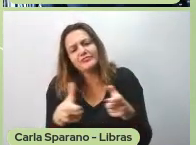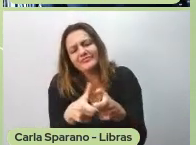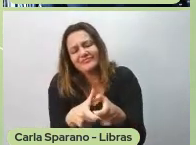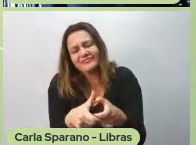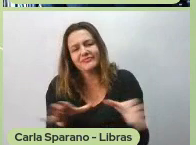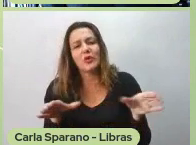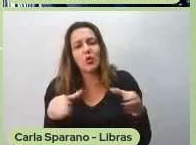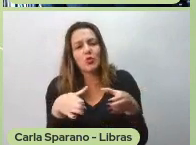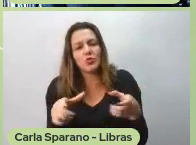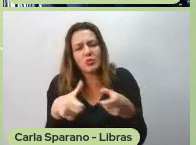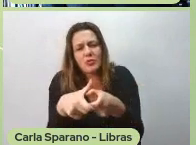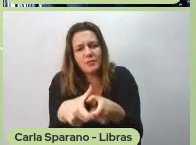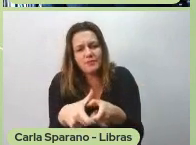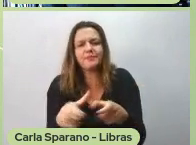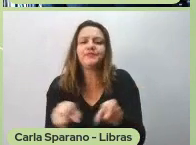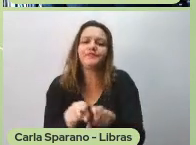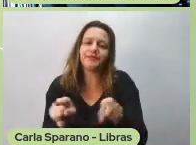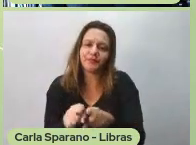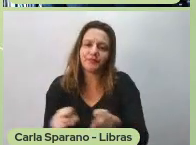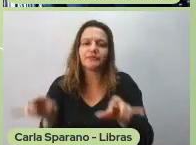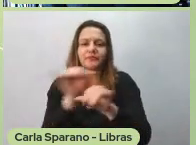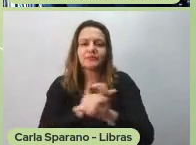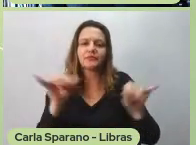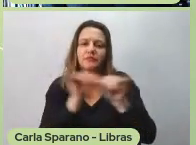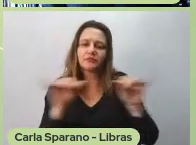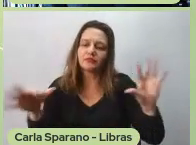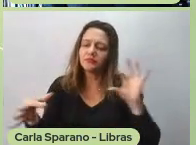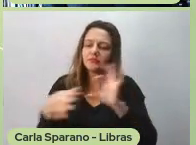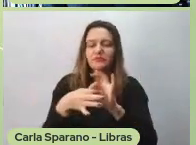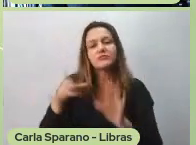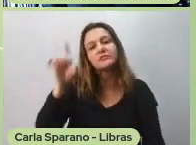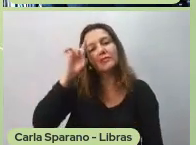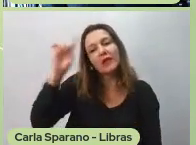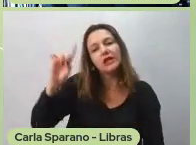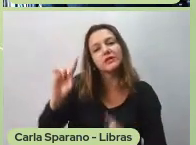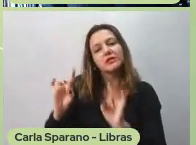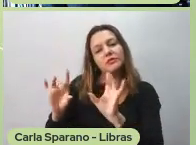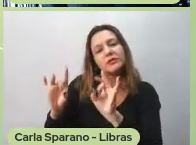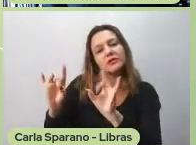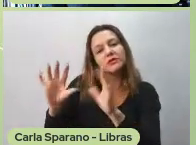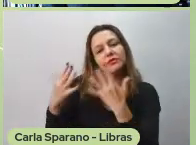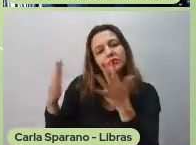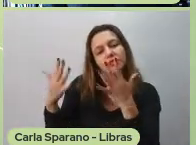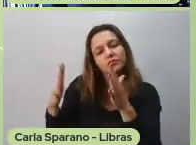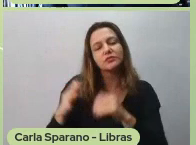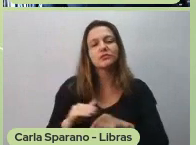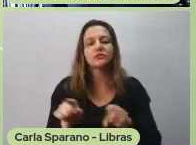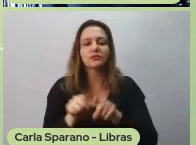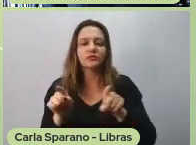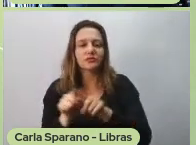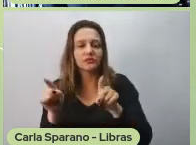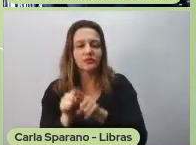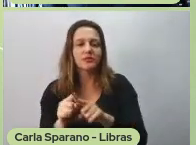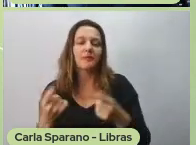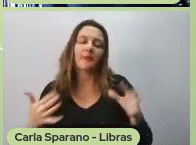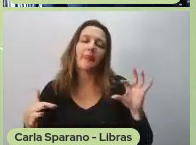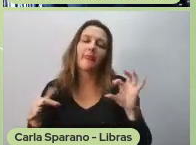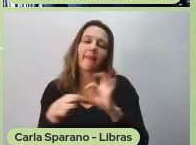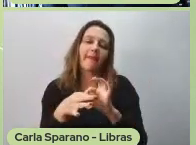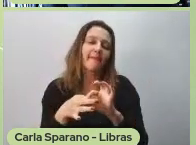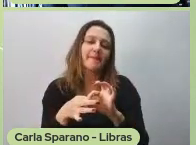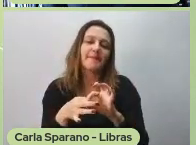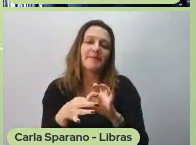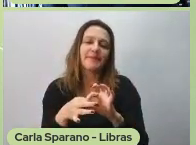os grupos minorizados, trabalhando campanhas associadas a datas celebrativas. Também nos associamos